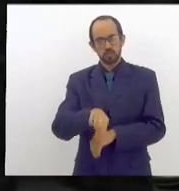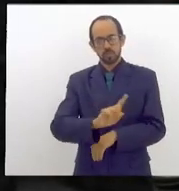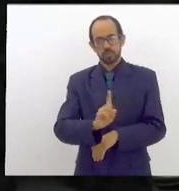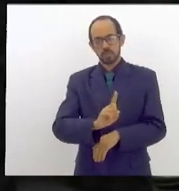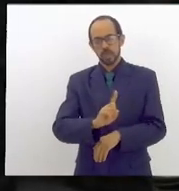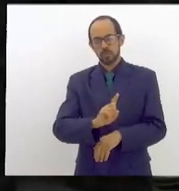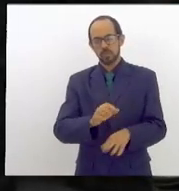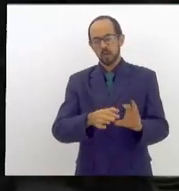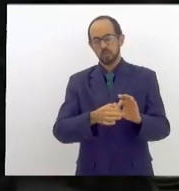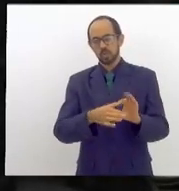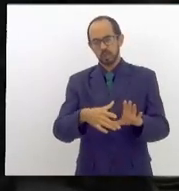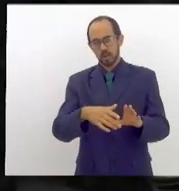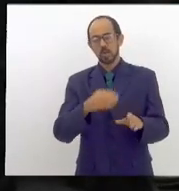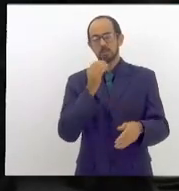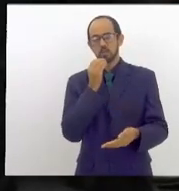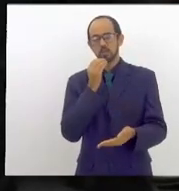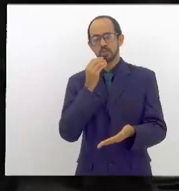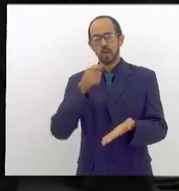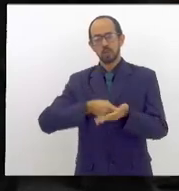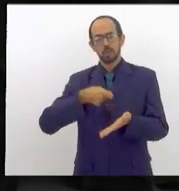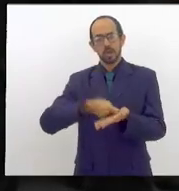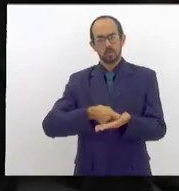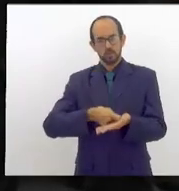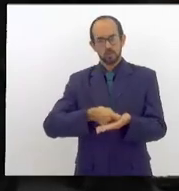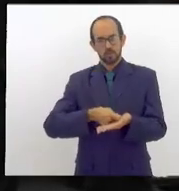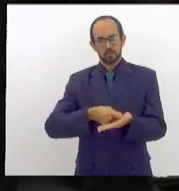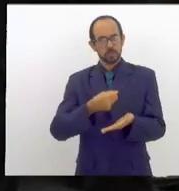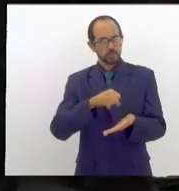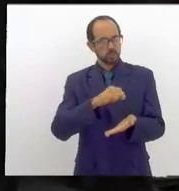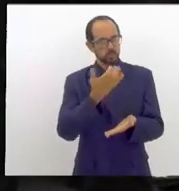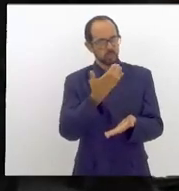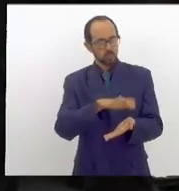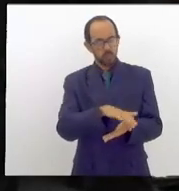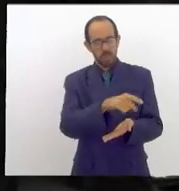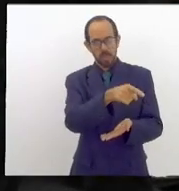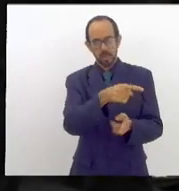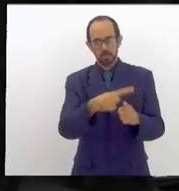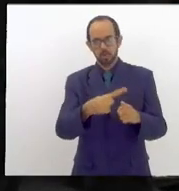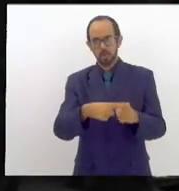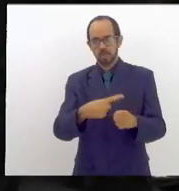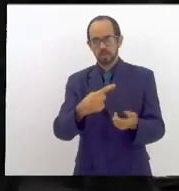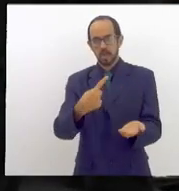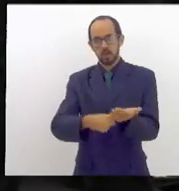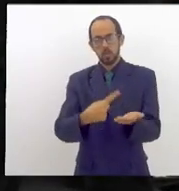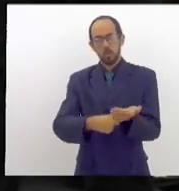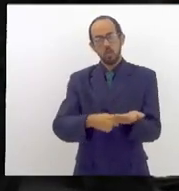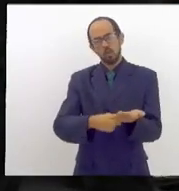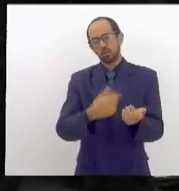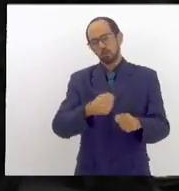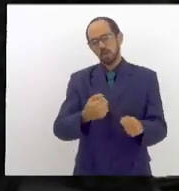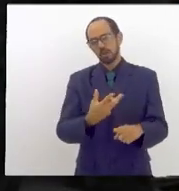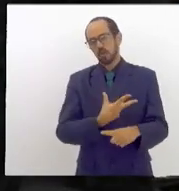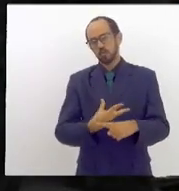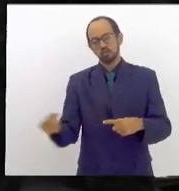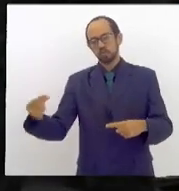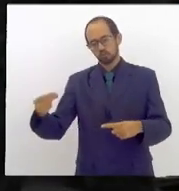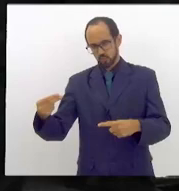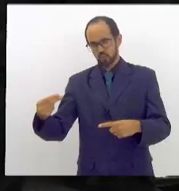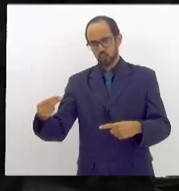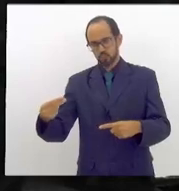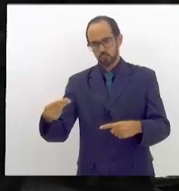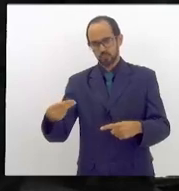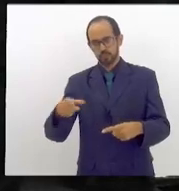um caráter obrigatório se você não querem assumir isso aqui é porque este acordo pode ter subido no telhado e é isso que a gente tá tendo aqui